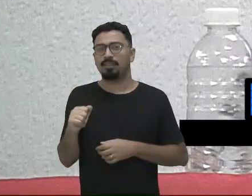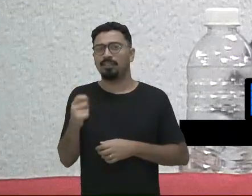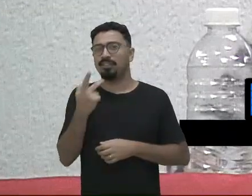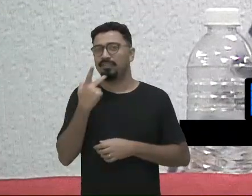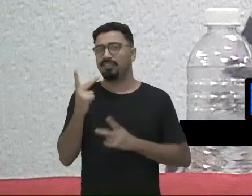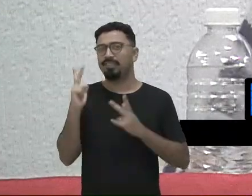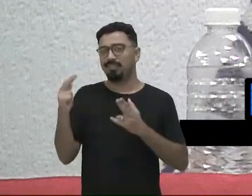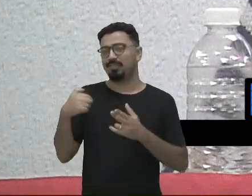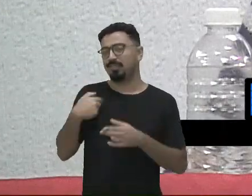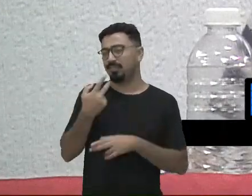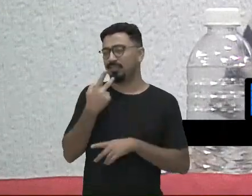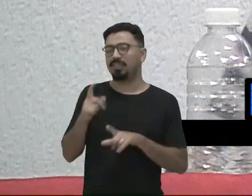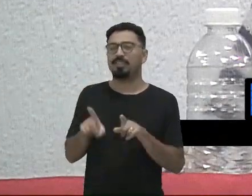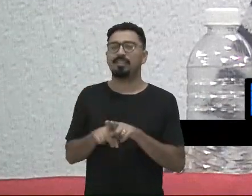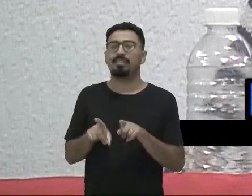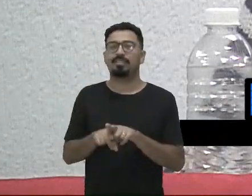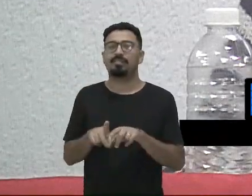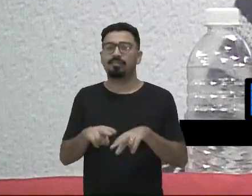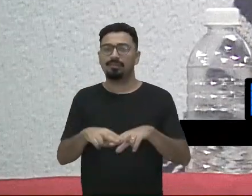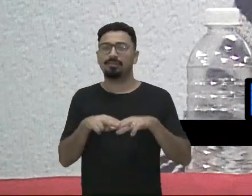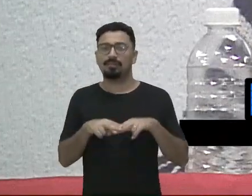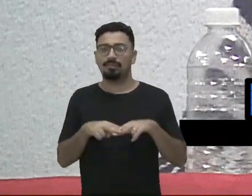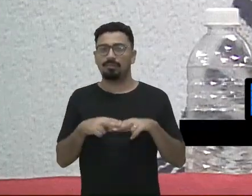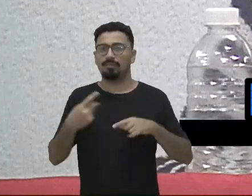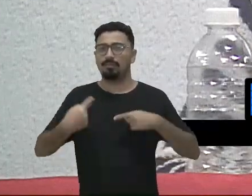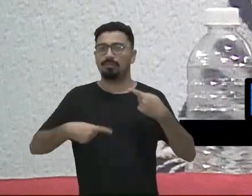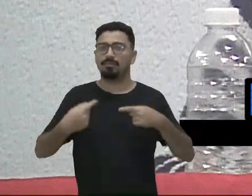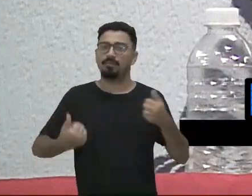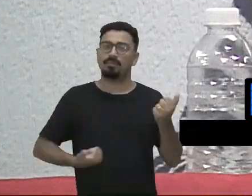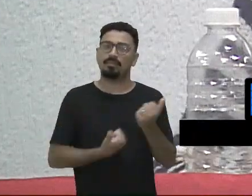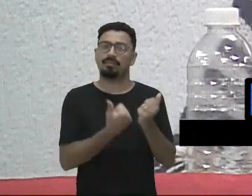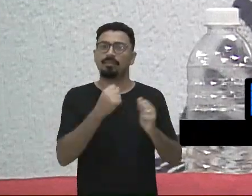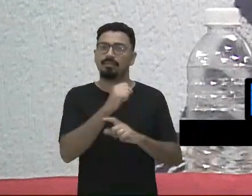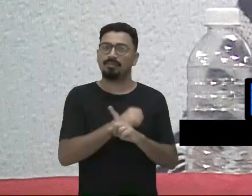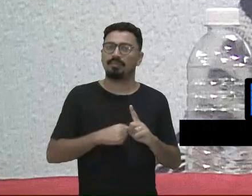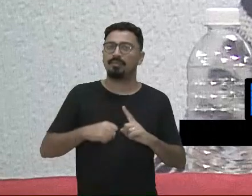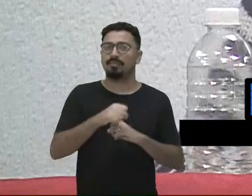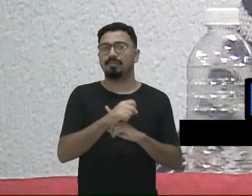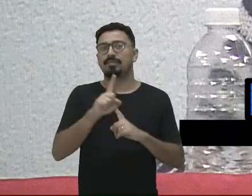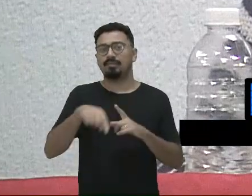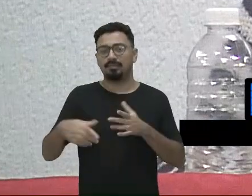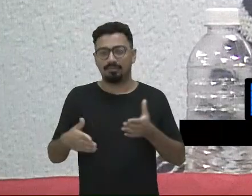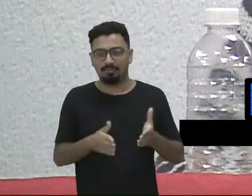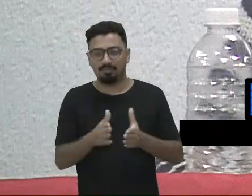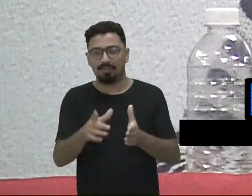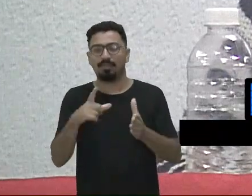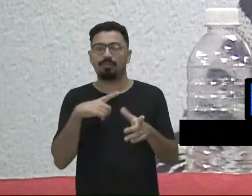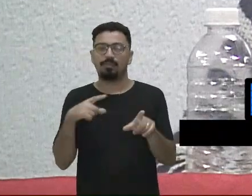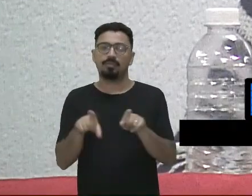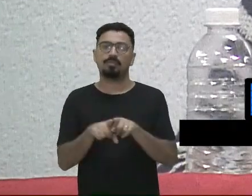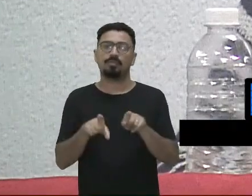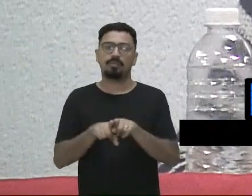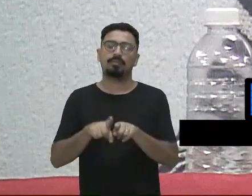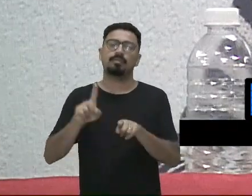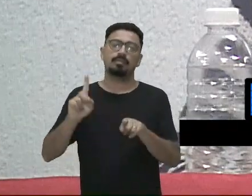falar. Porque a política de assistência social, ela também tem um caminho, né? Um caminho também que foi trilhado